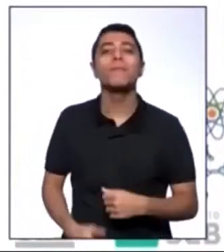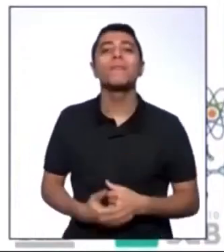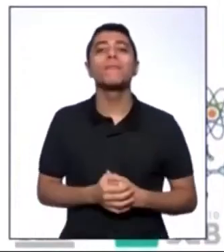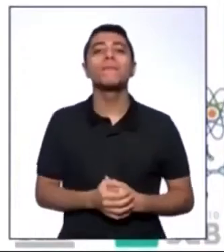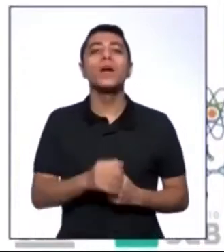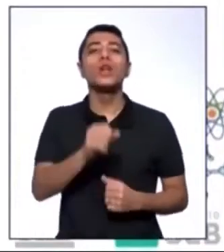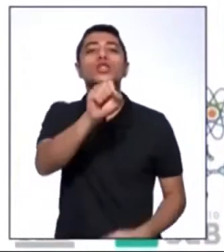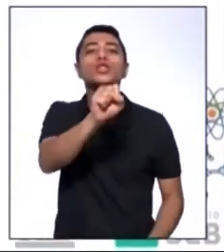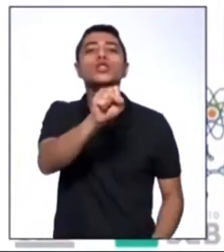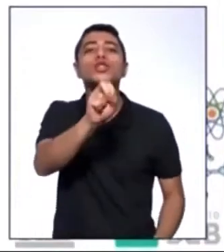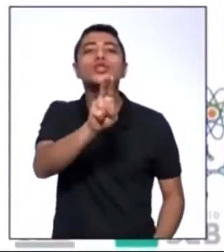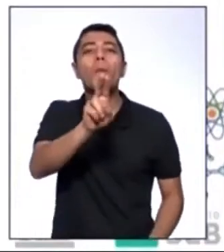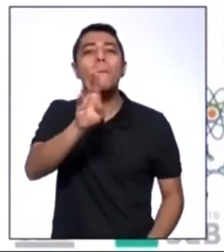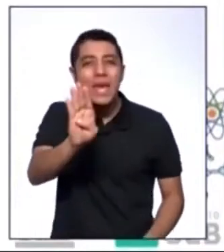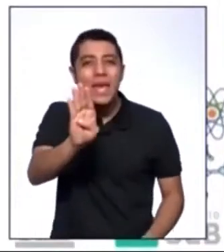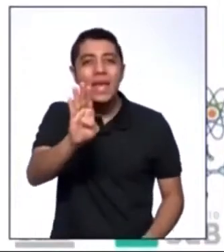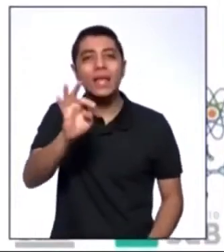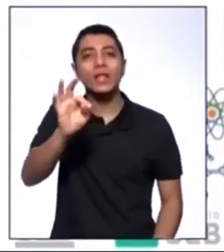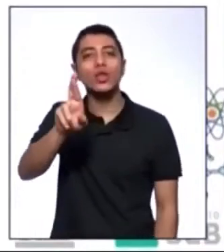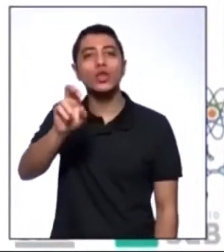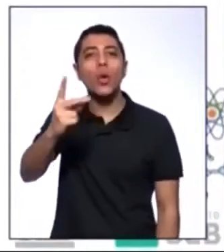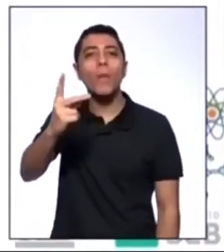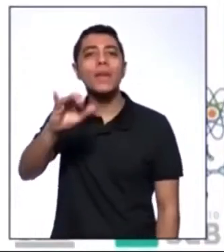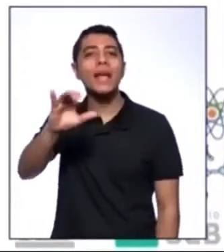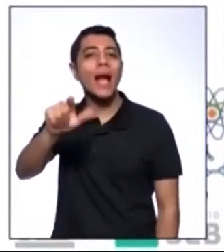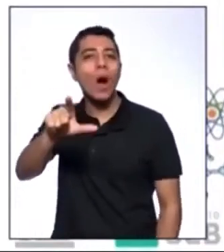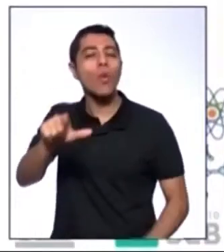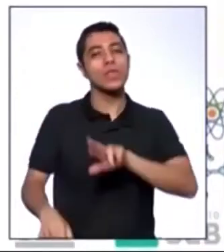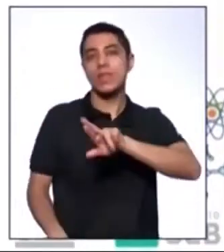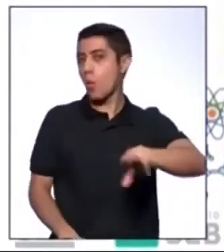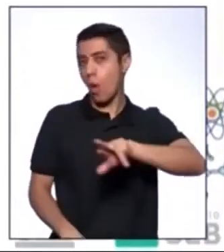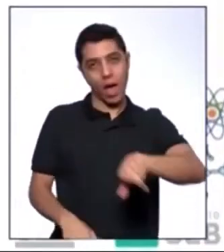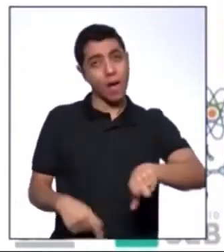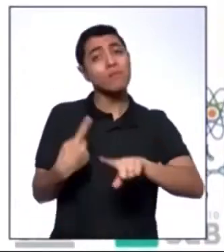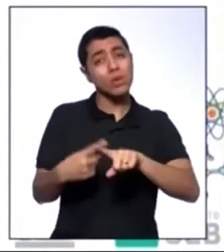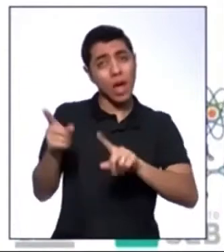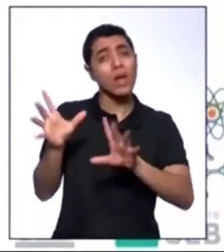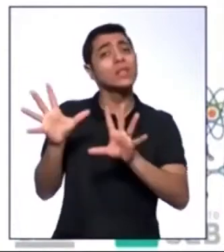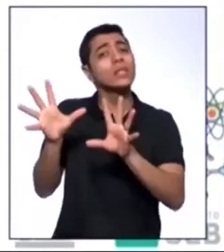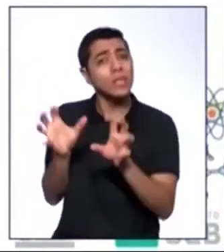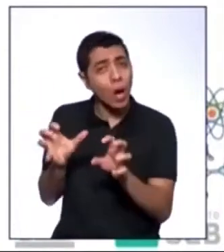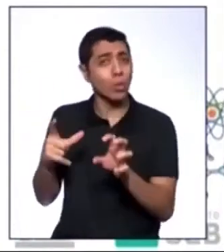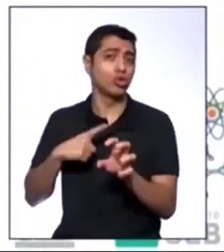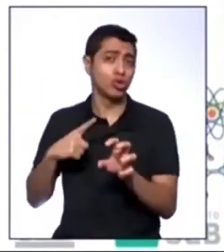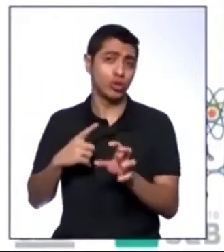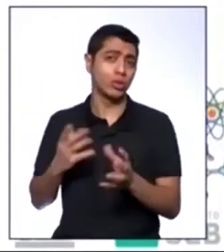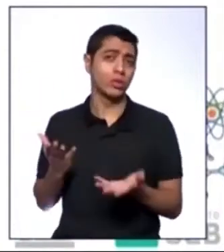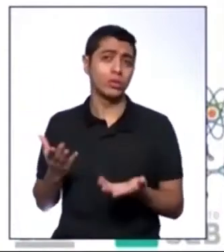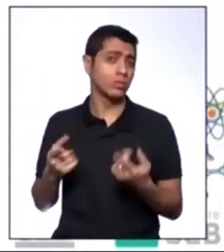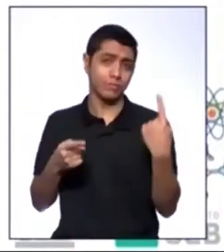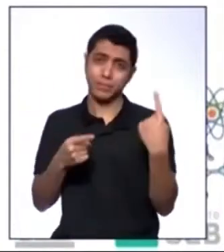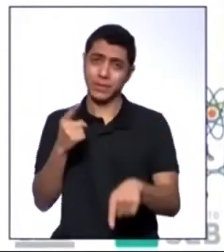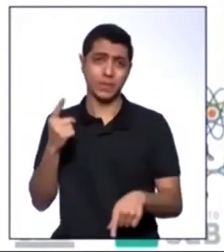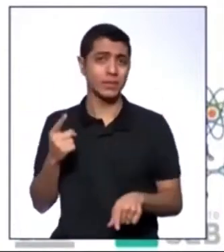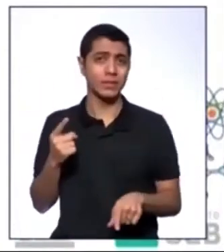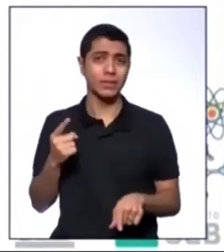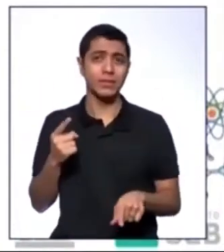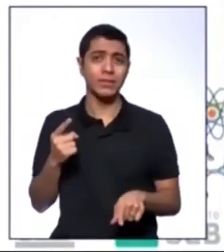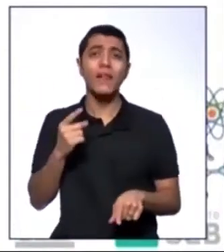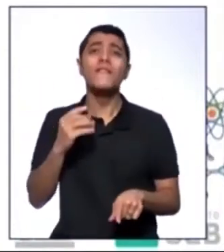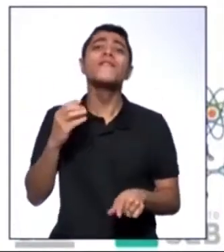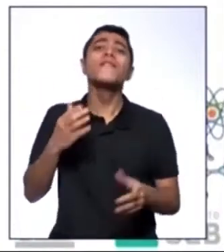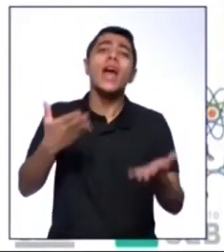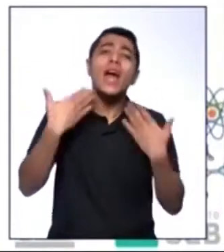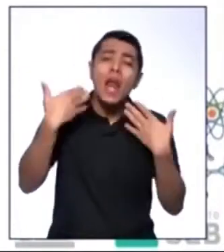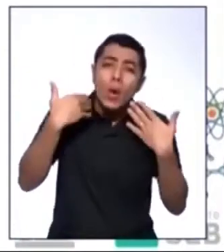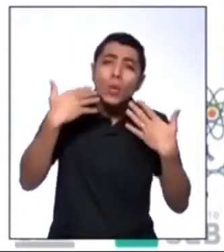subtropical traz ausência de período seco. Chuvas concentradas no verão e inverno seco é uma característica do clima